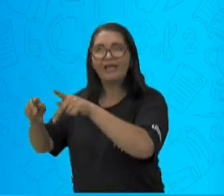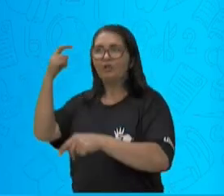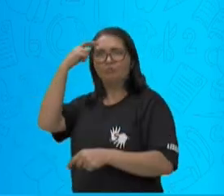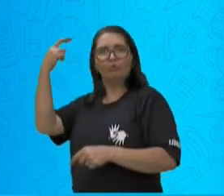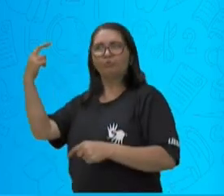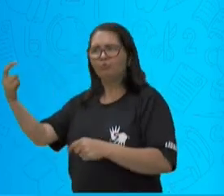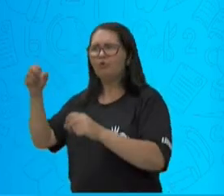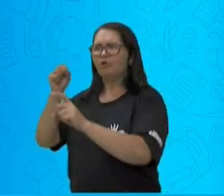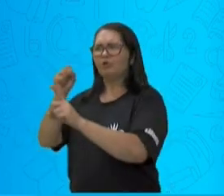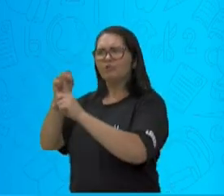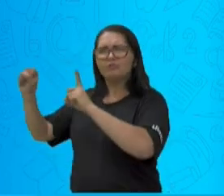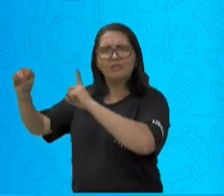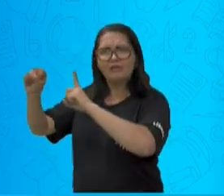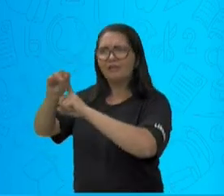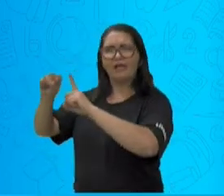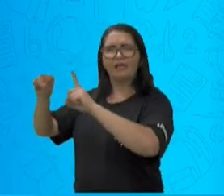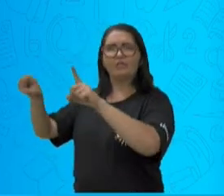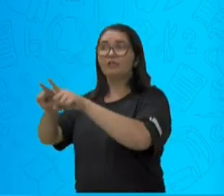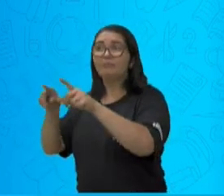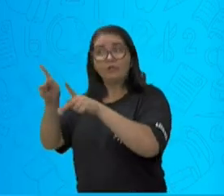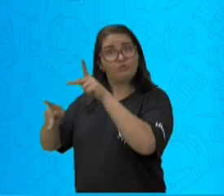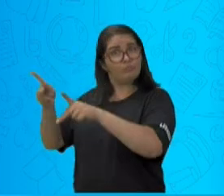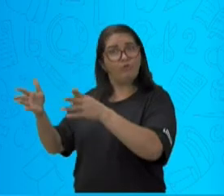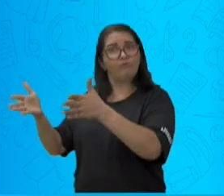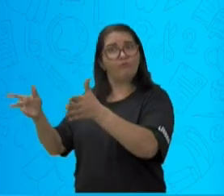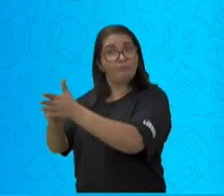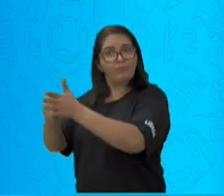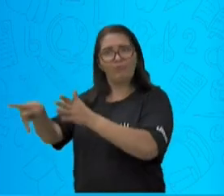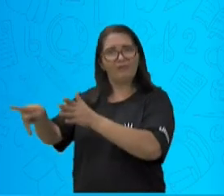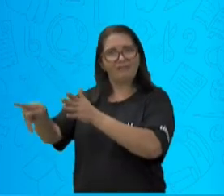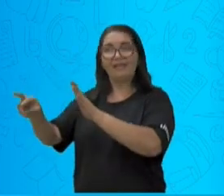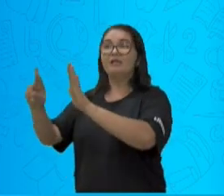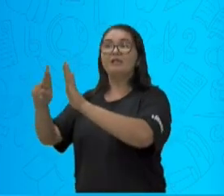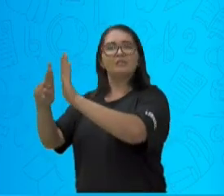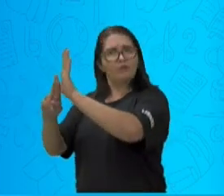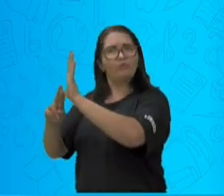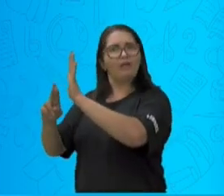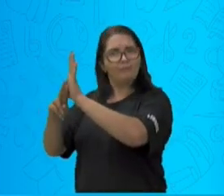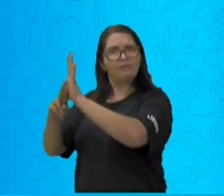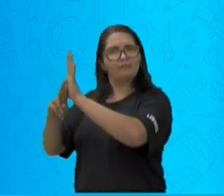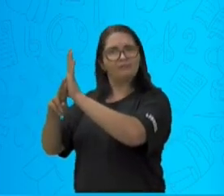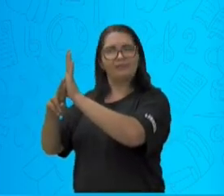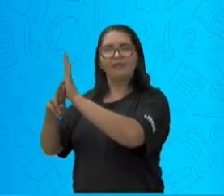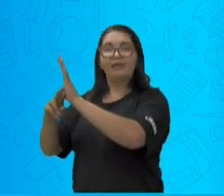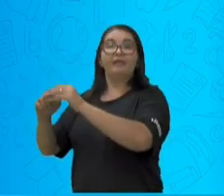ou associação, código ou regulamento que tem valor de